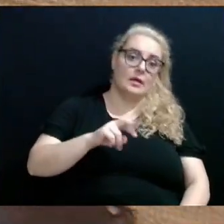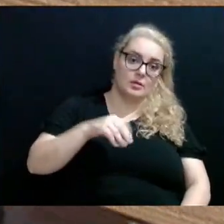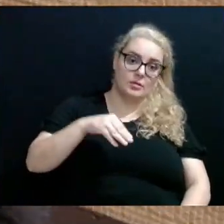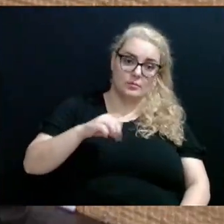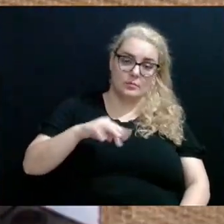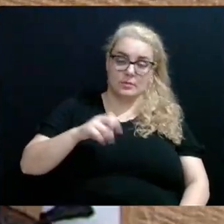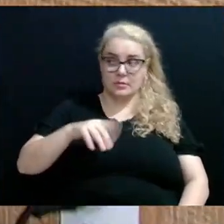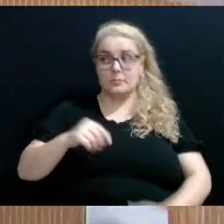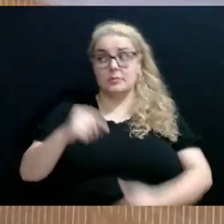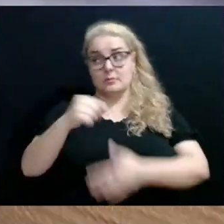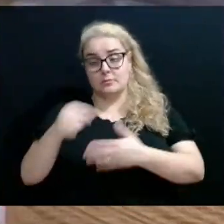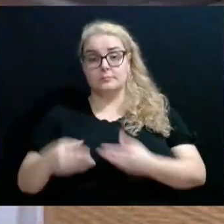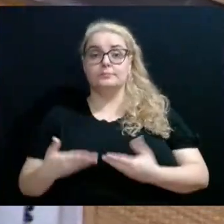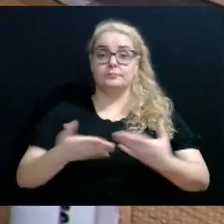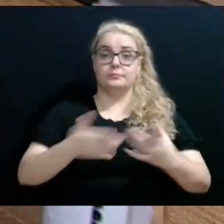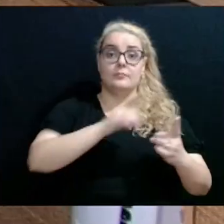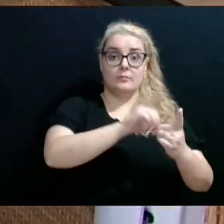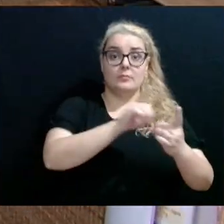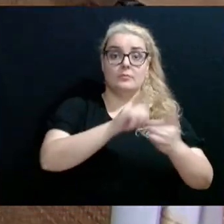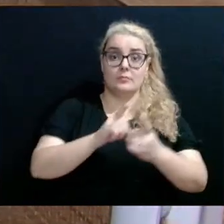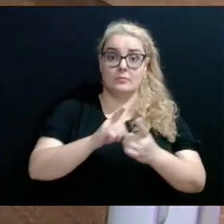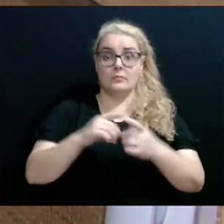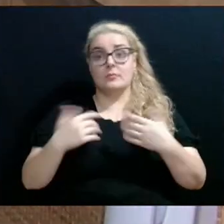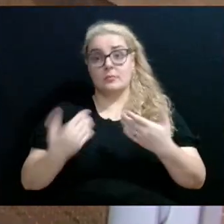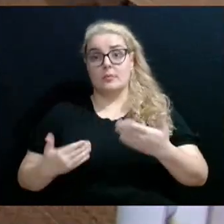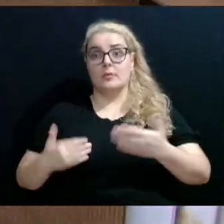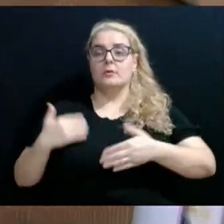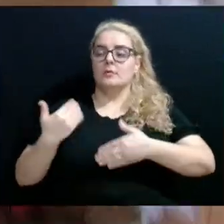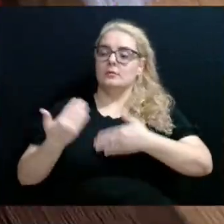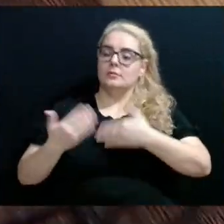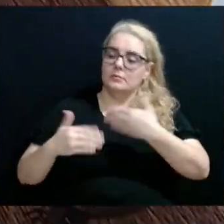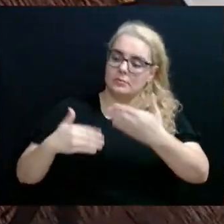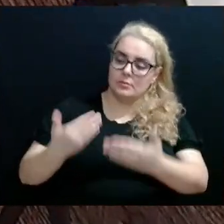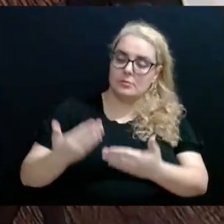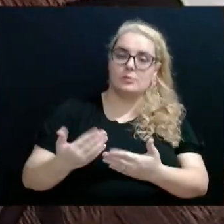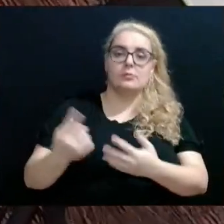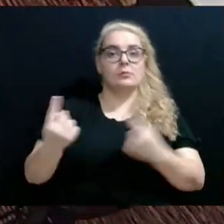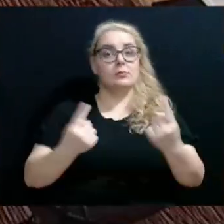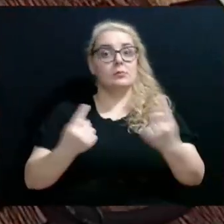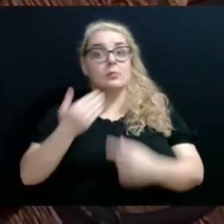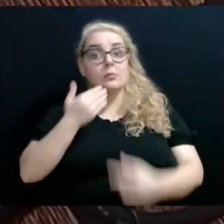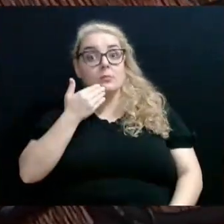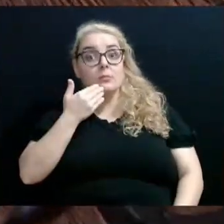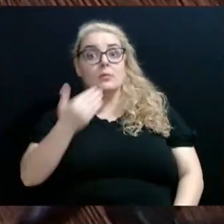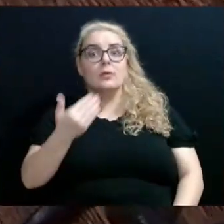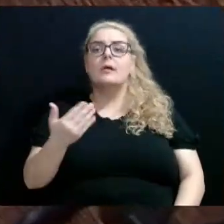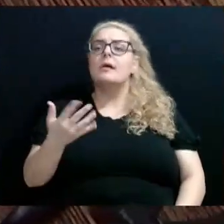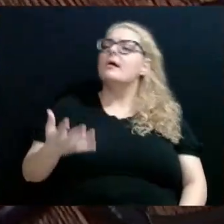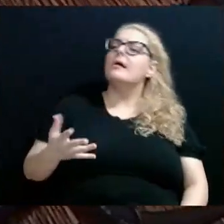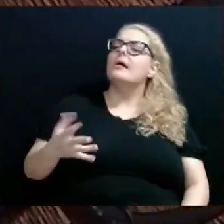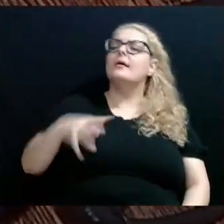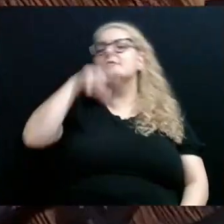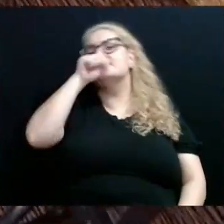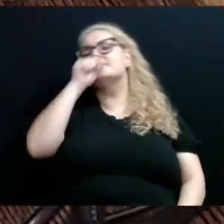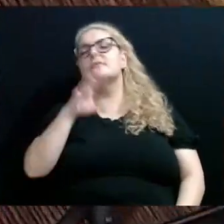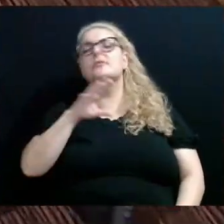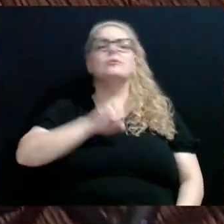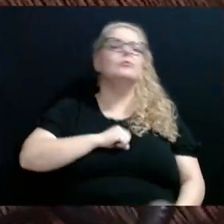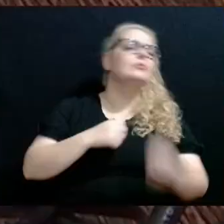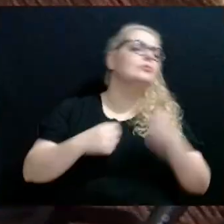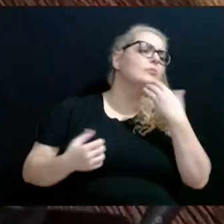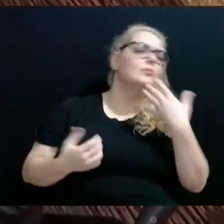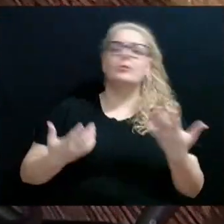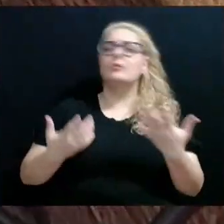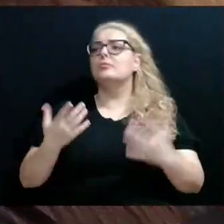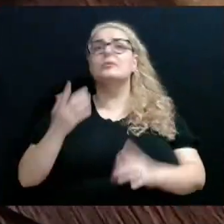meus atendimentos. Com o passar do tempo, as pessoas começaram a pedir: ai, o aroma é tão bom, é tão gostoso, eu não encontro incenso